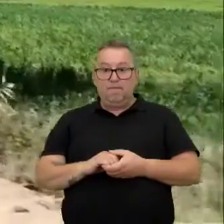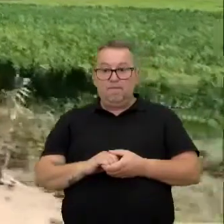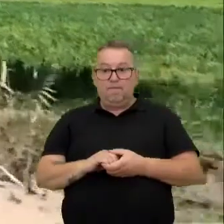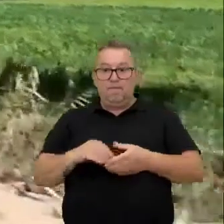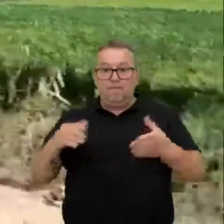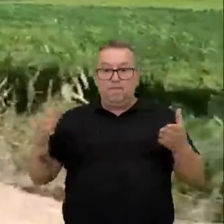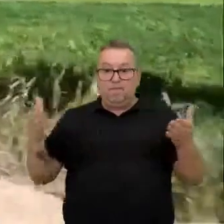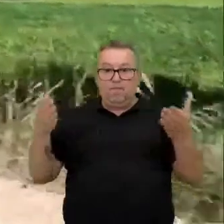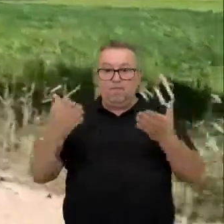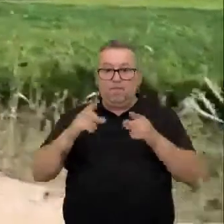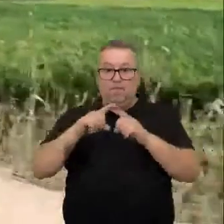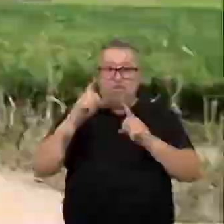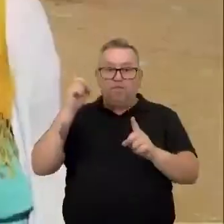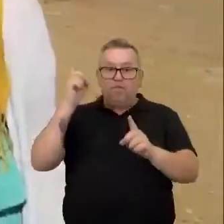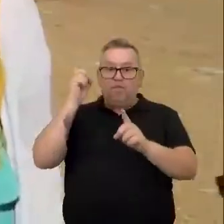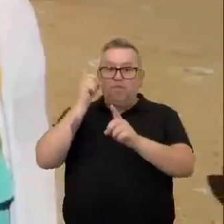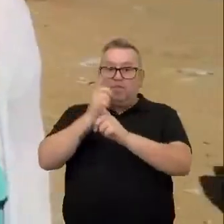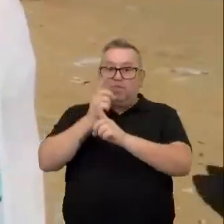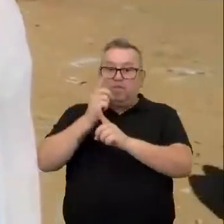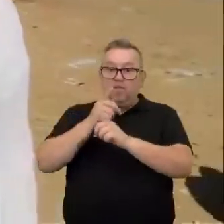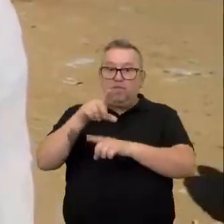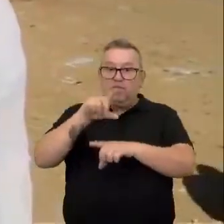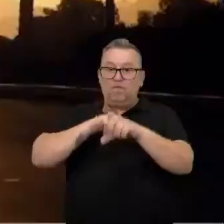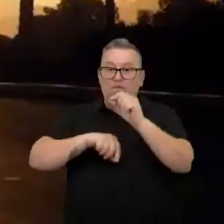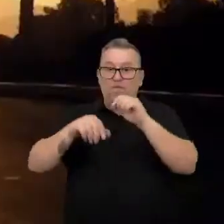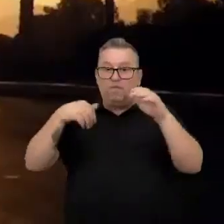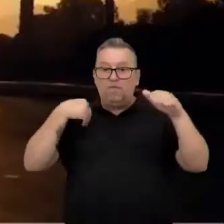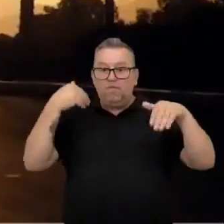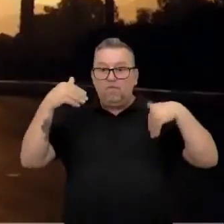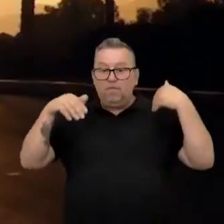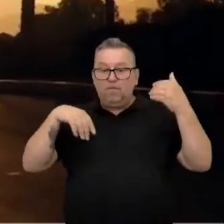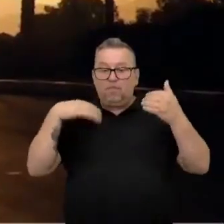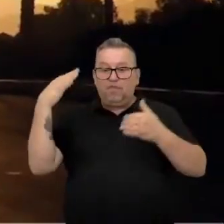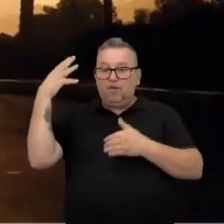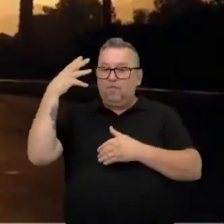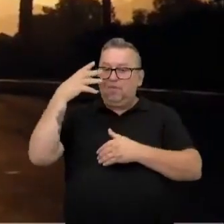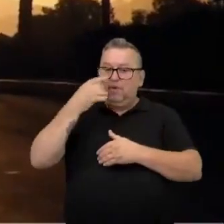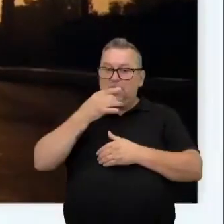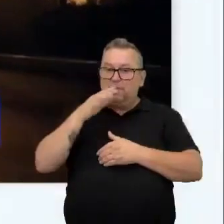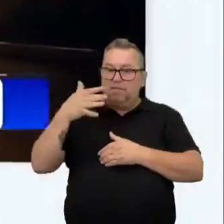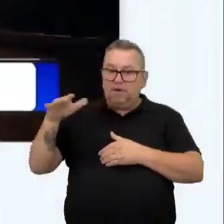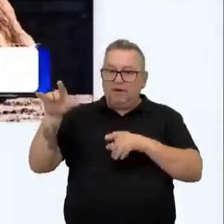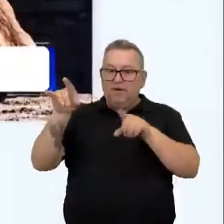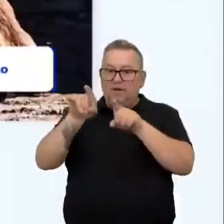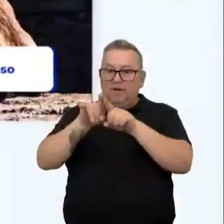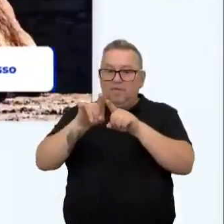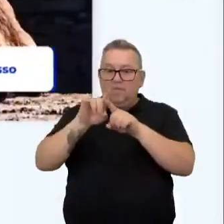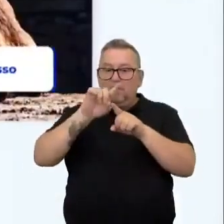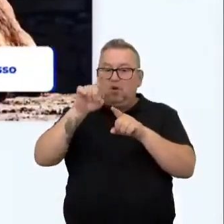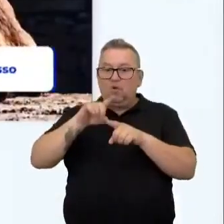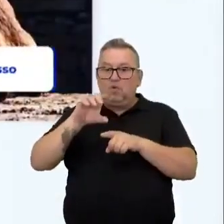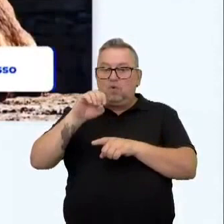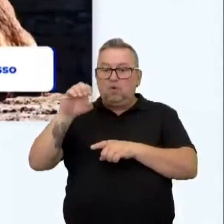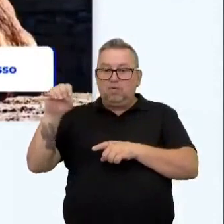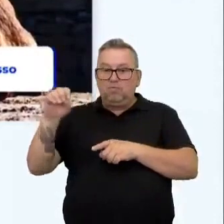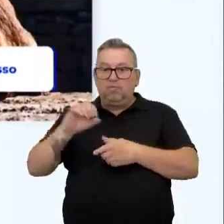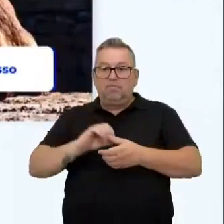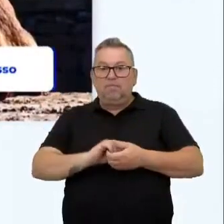Hoje, eles podem ser encontrados como opções de passeio em algumas praias do Nordeste e também em zoológicos ao redor do